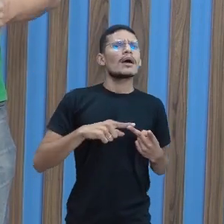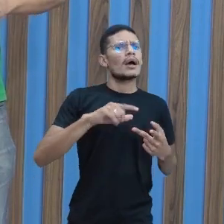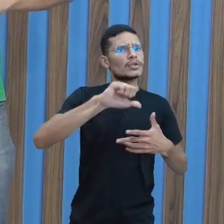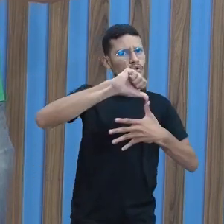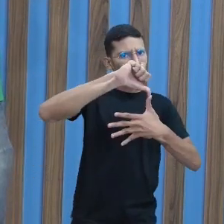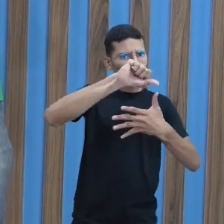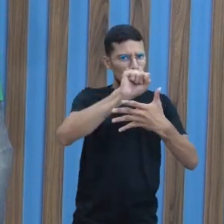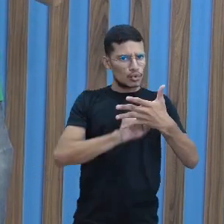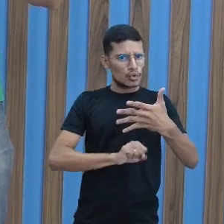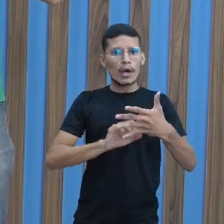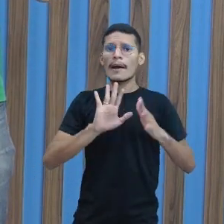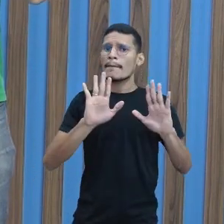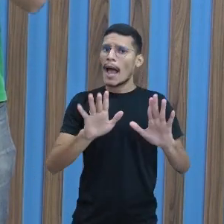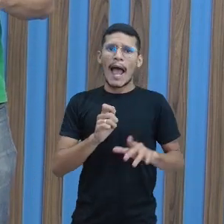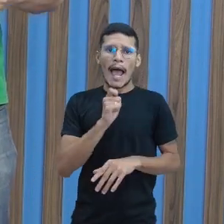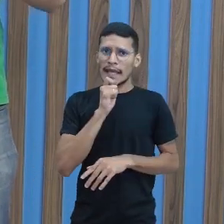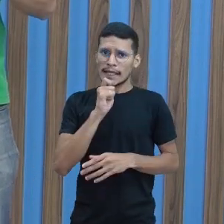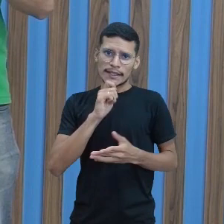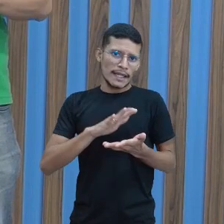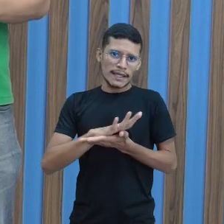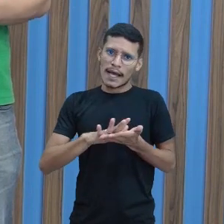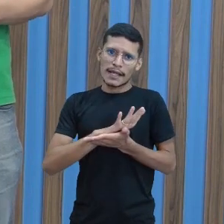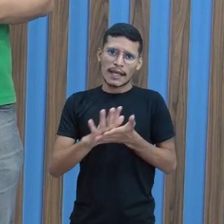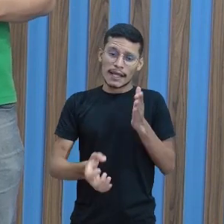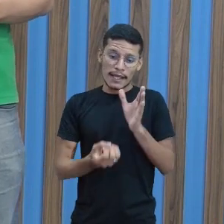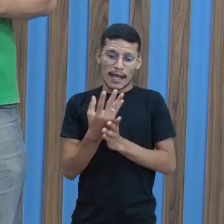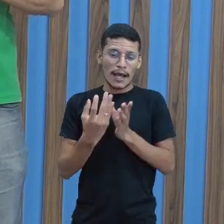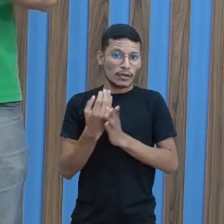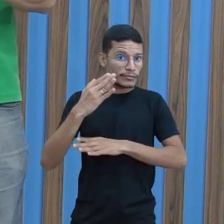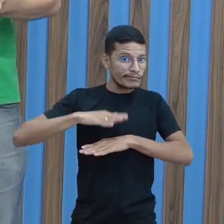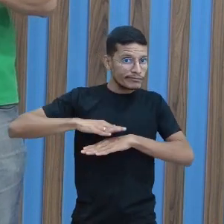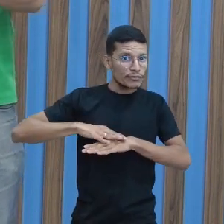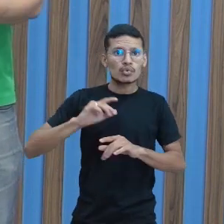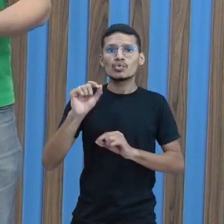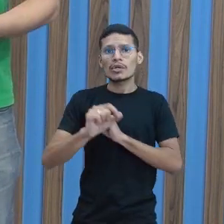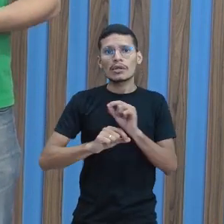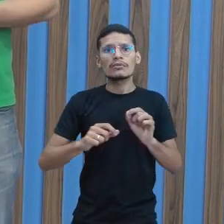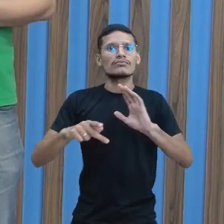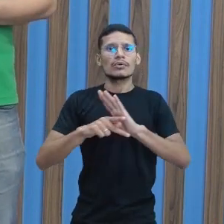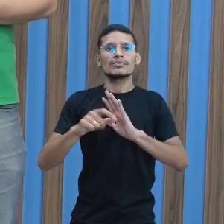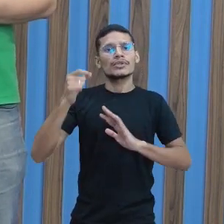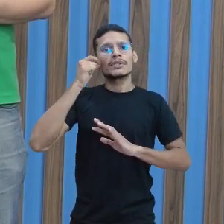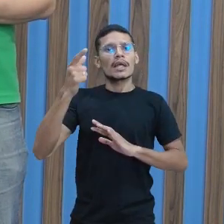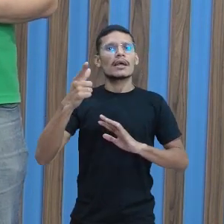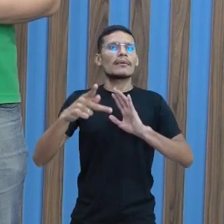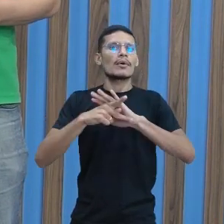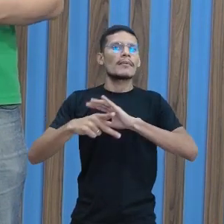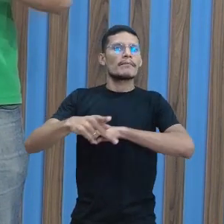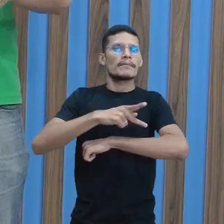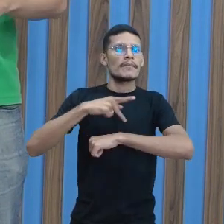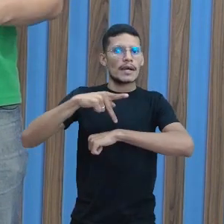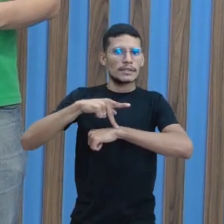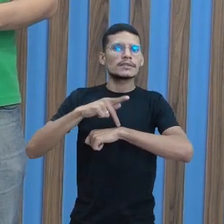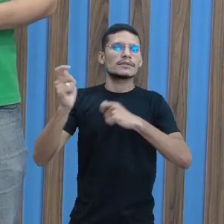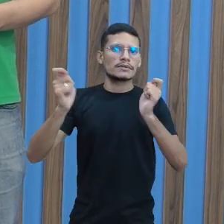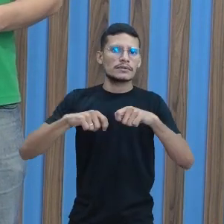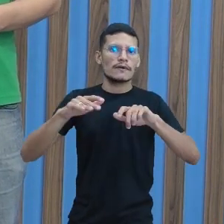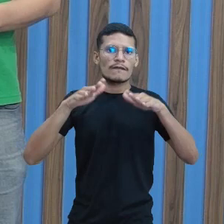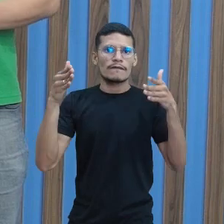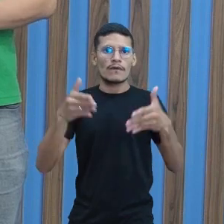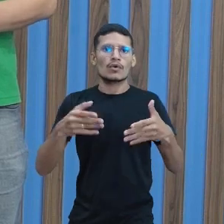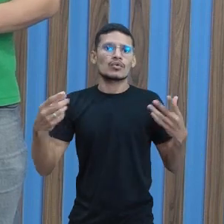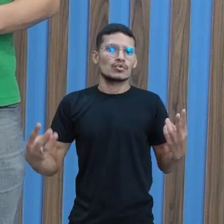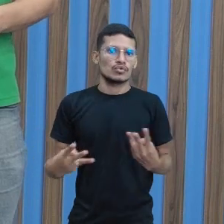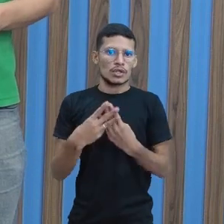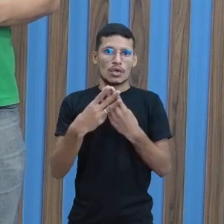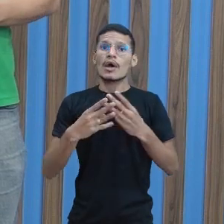Sul, mas ainda não tinham, né, desenvolvido mesmo, né, concretizado mesmo a ideia de um país, né, para os judeus. Mas